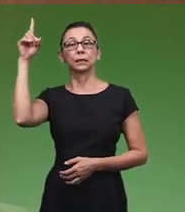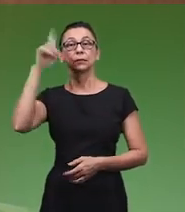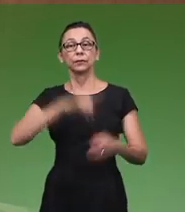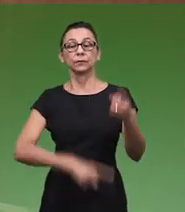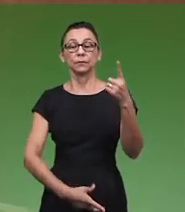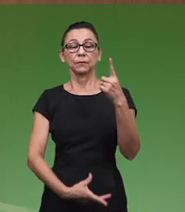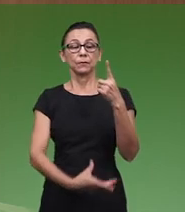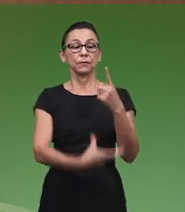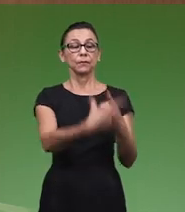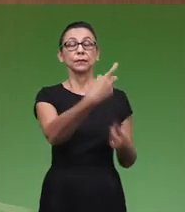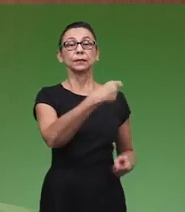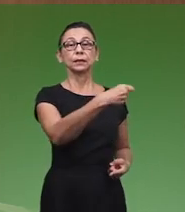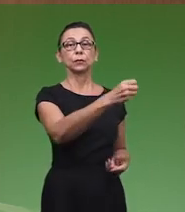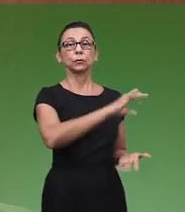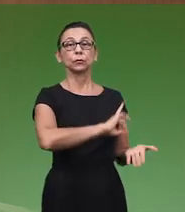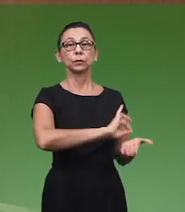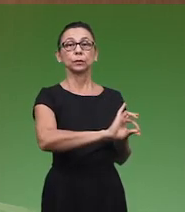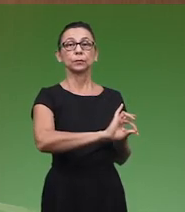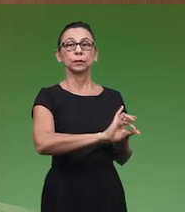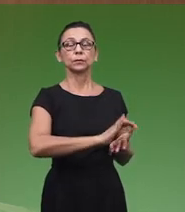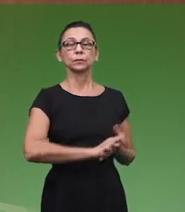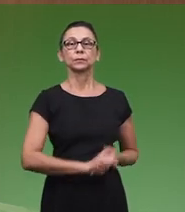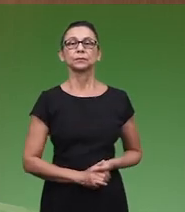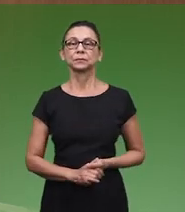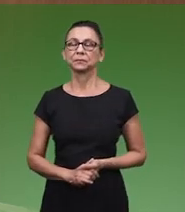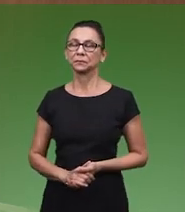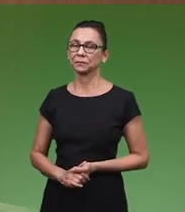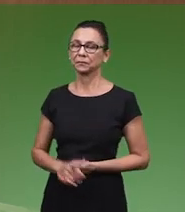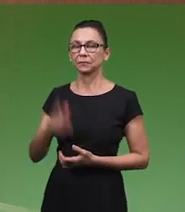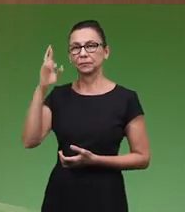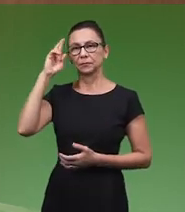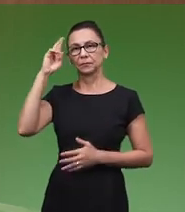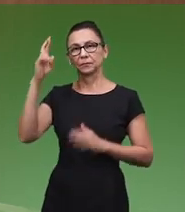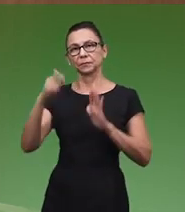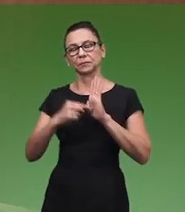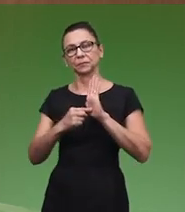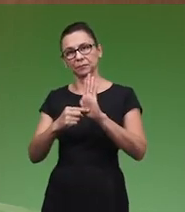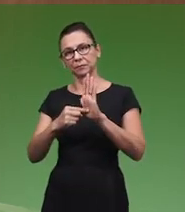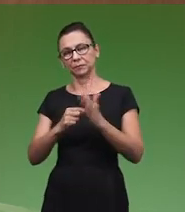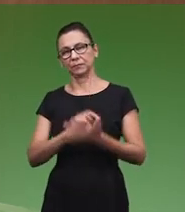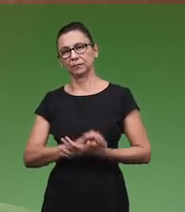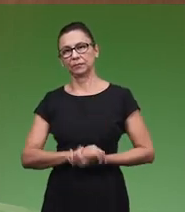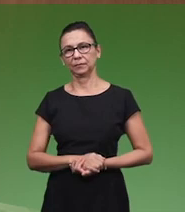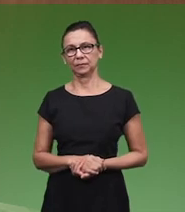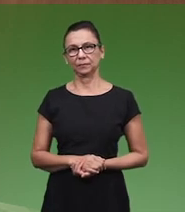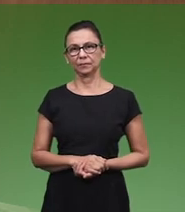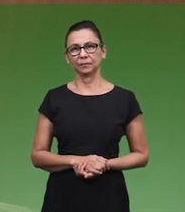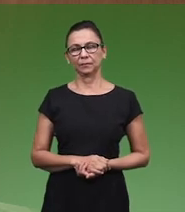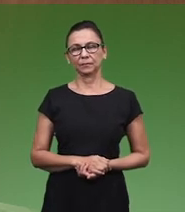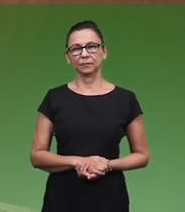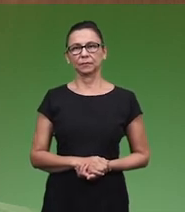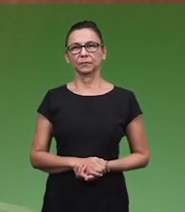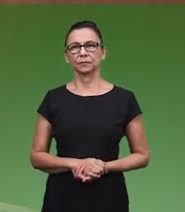venceu os jebuseus. Então, o que o Senhor está mostrando? Em primeiro lugar,